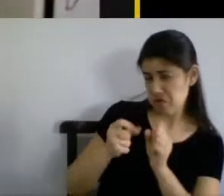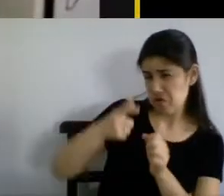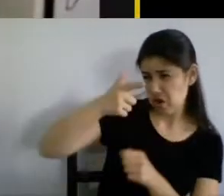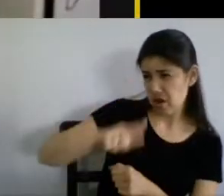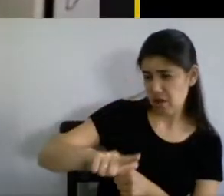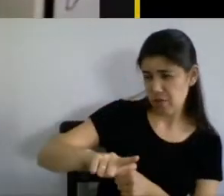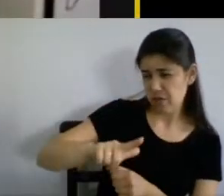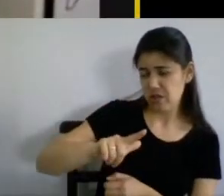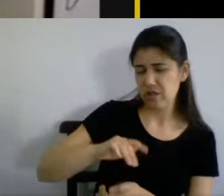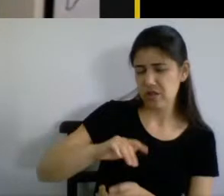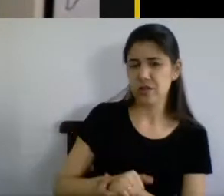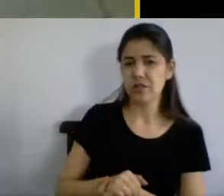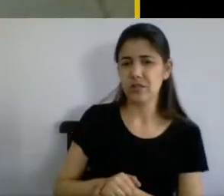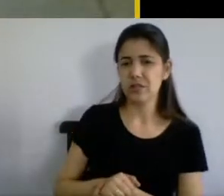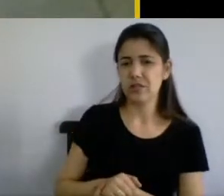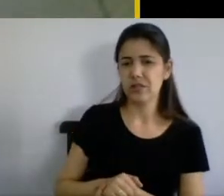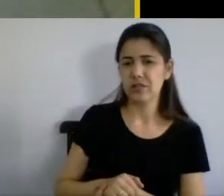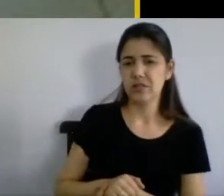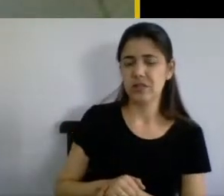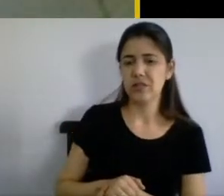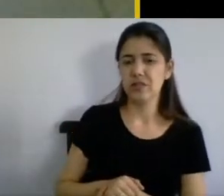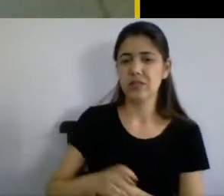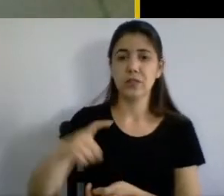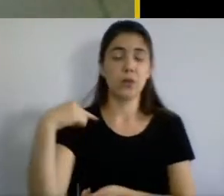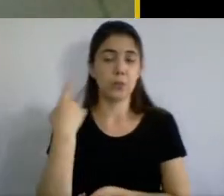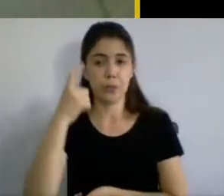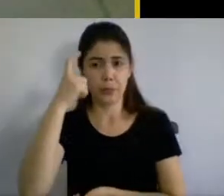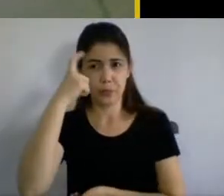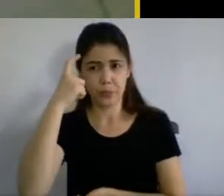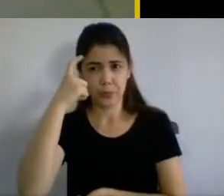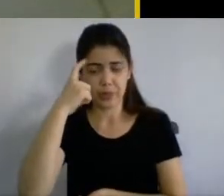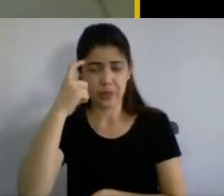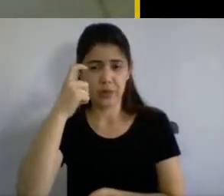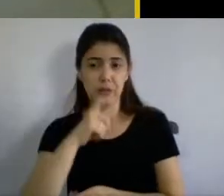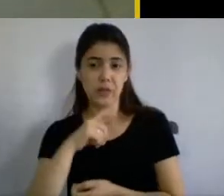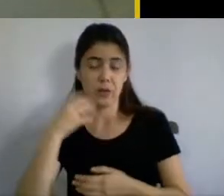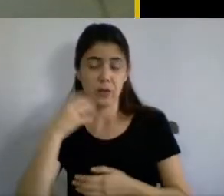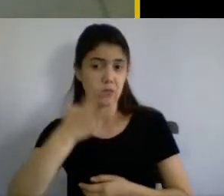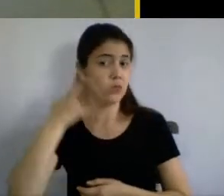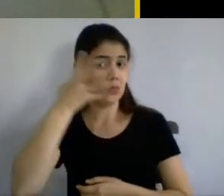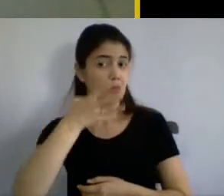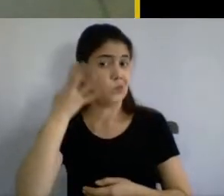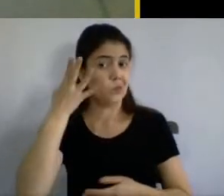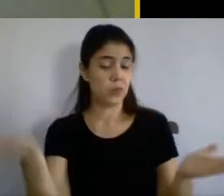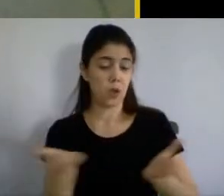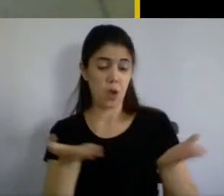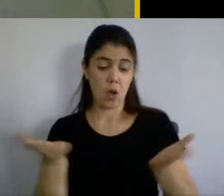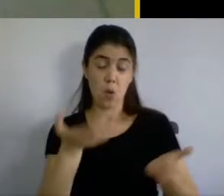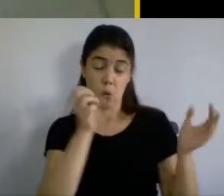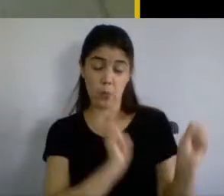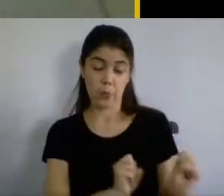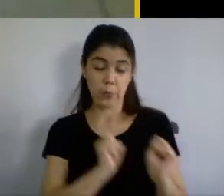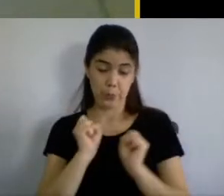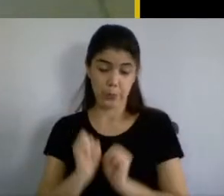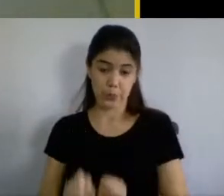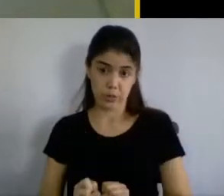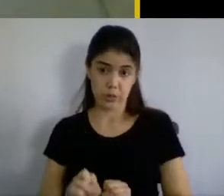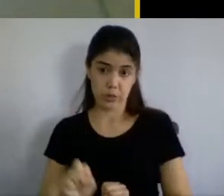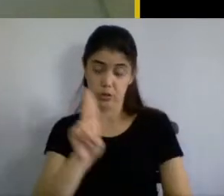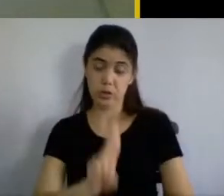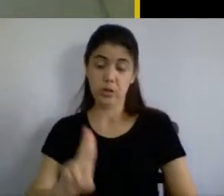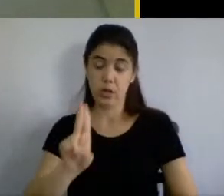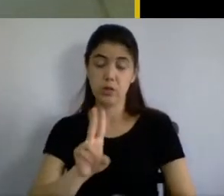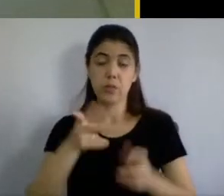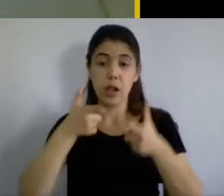que... É que o período é bem longo. Podemos pensar que há discursos atuais de poder instaurados pela linguagem